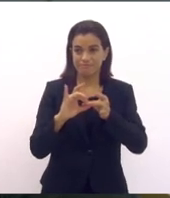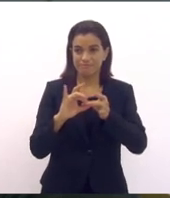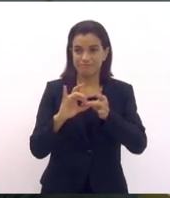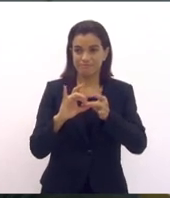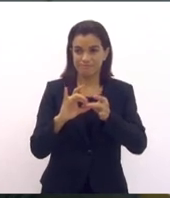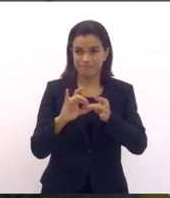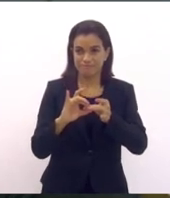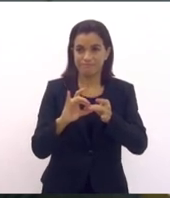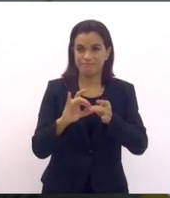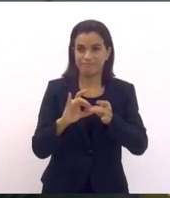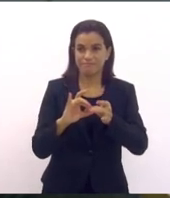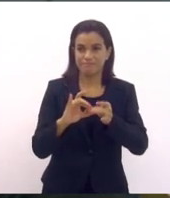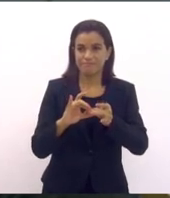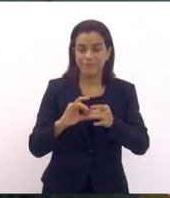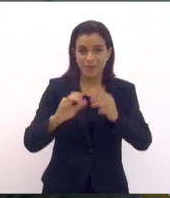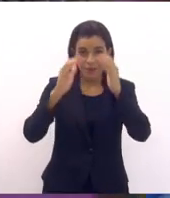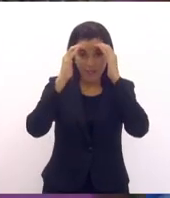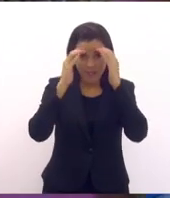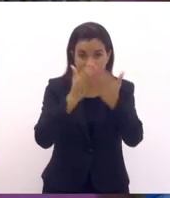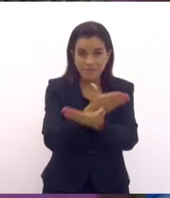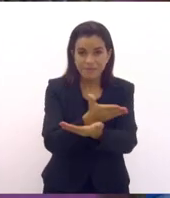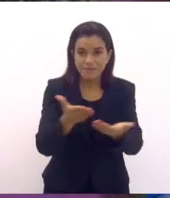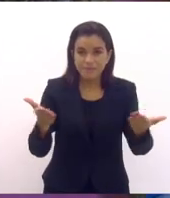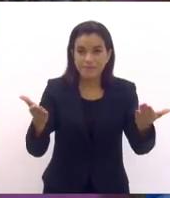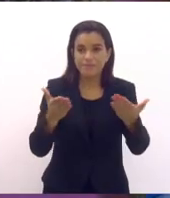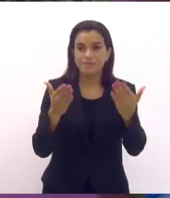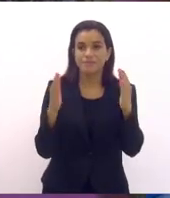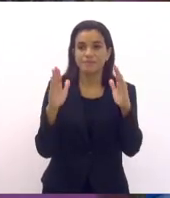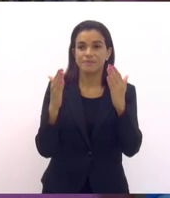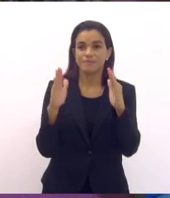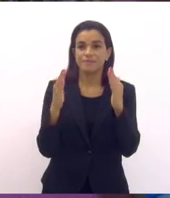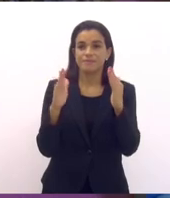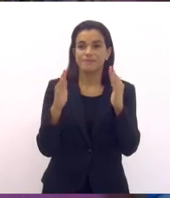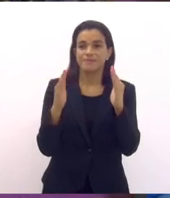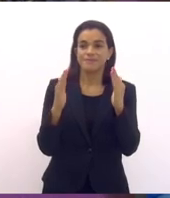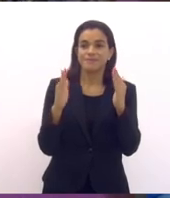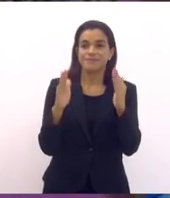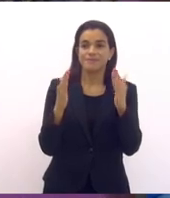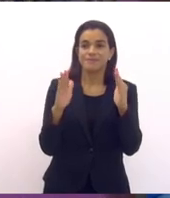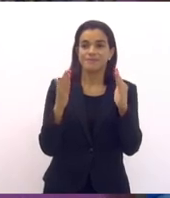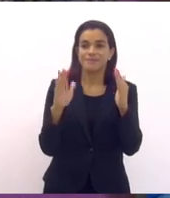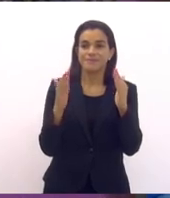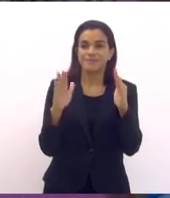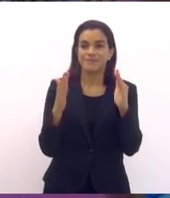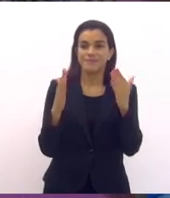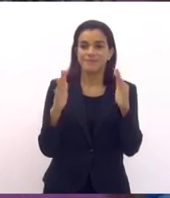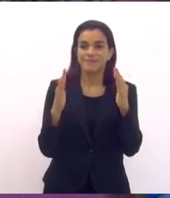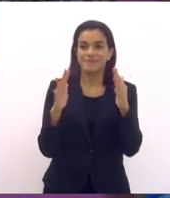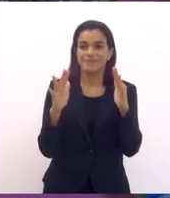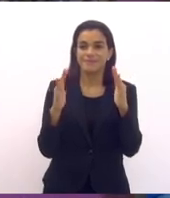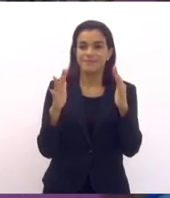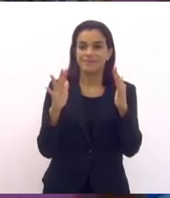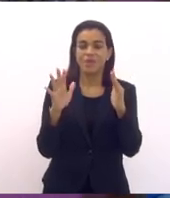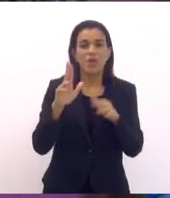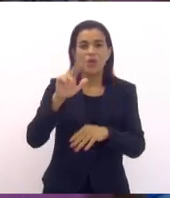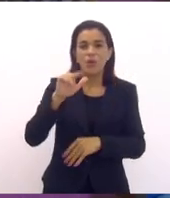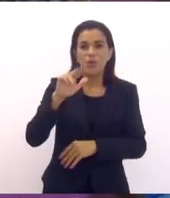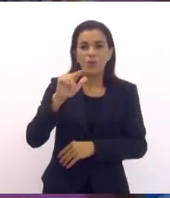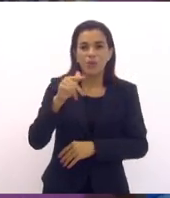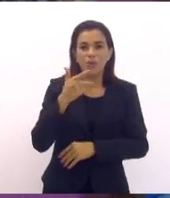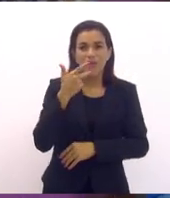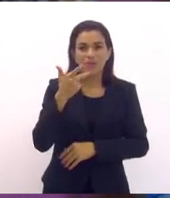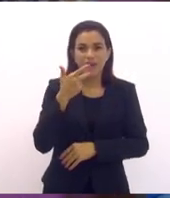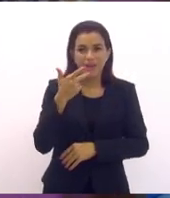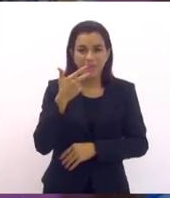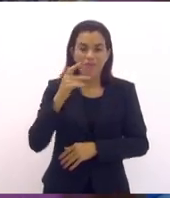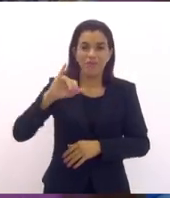nós meu respeito a todos pai Bira Eu acho que eu nunca lhe falei uma coisa mas eu eu vou